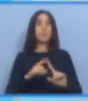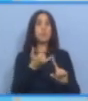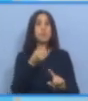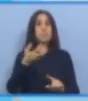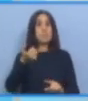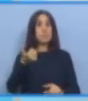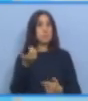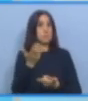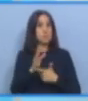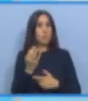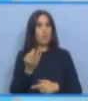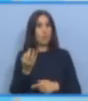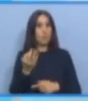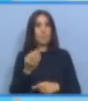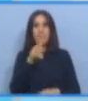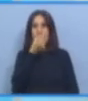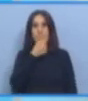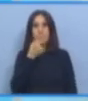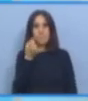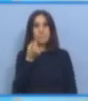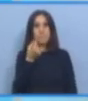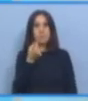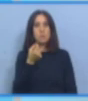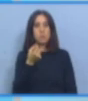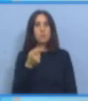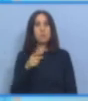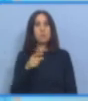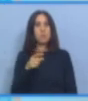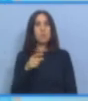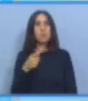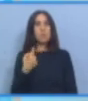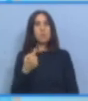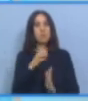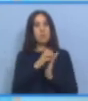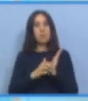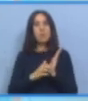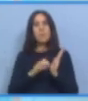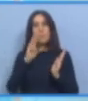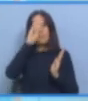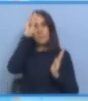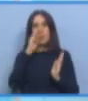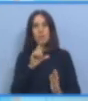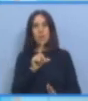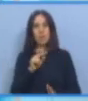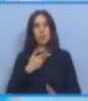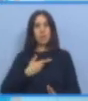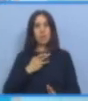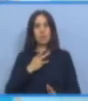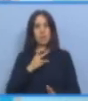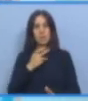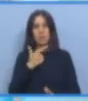nós tivemos, em maio, a encíclica papal, a Laudato Si, que foi absolutamente